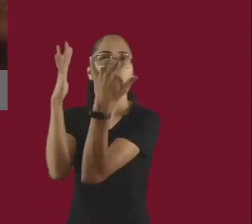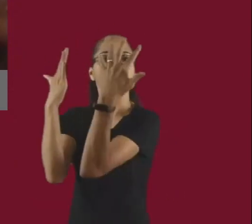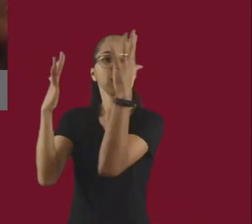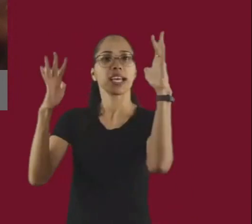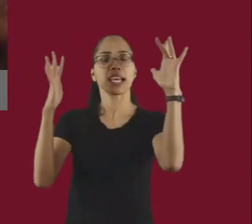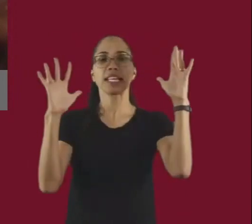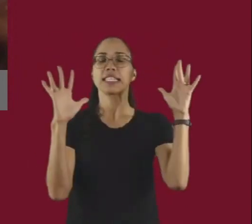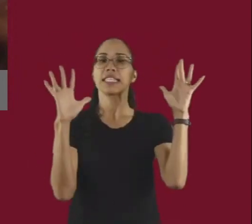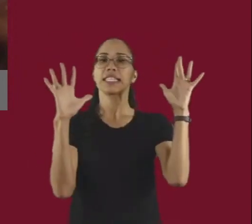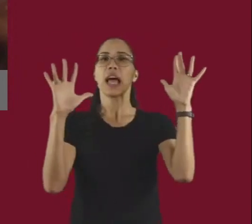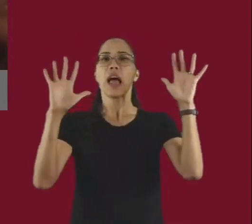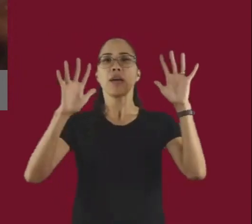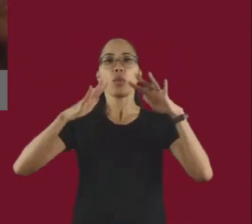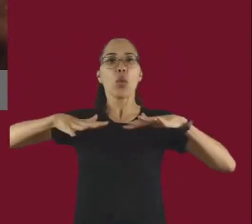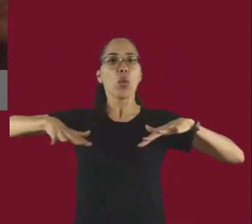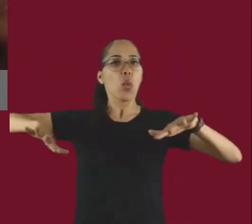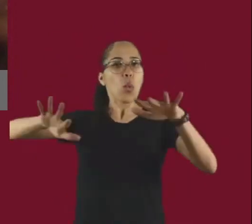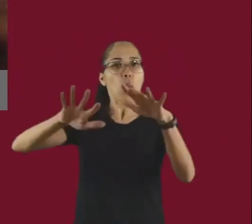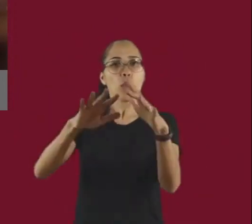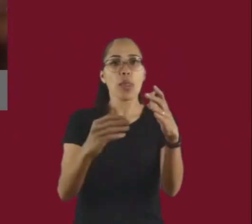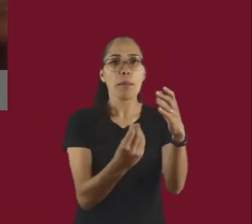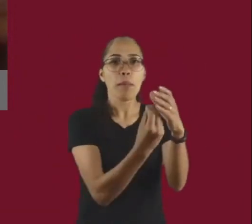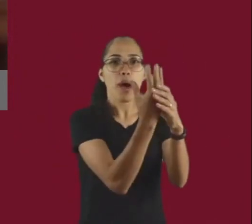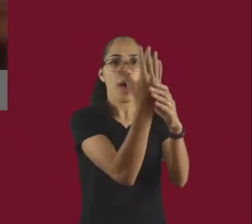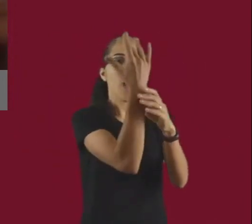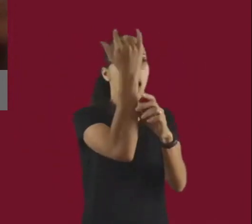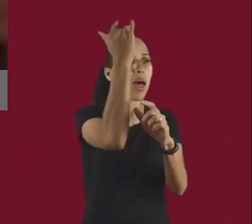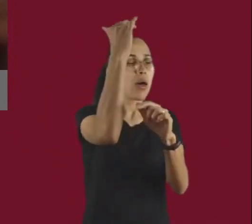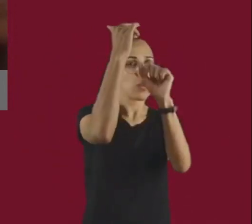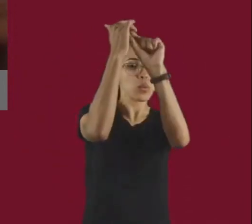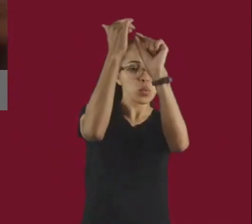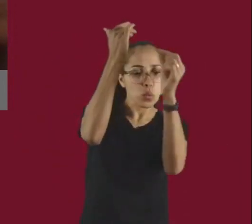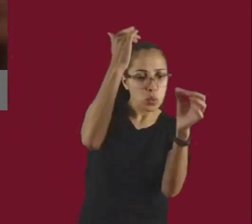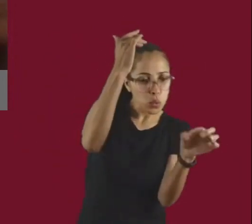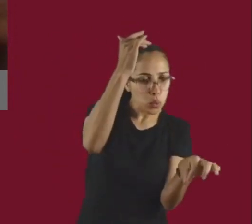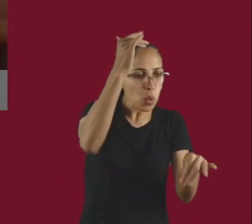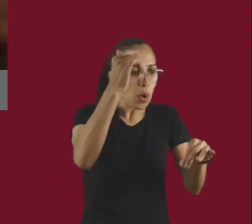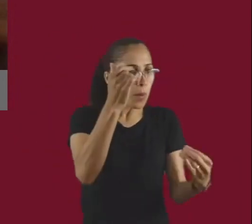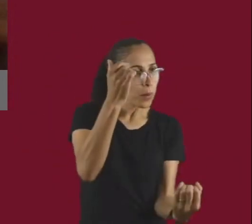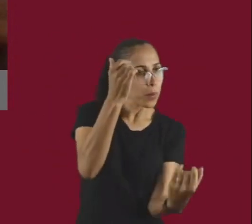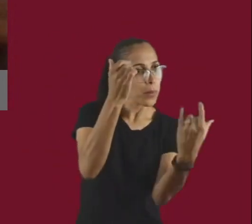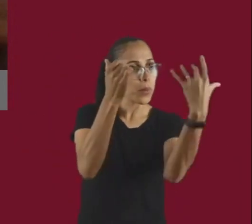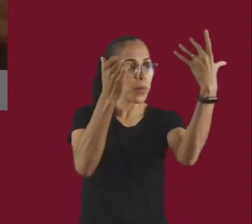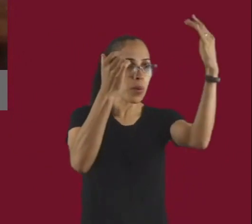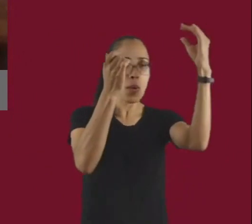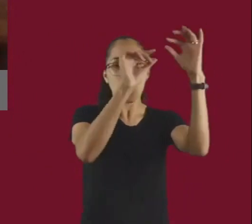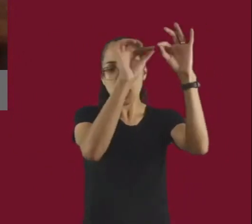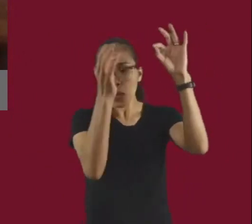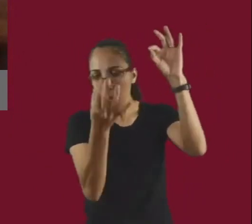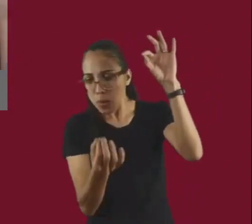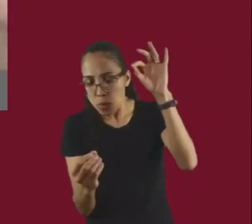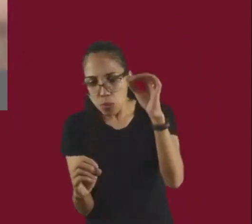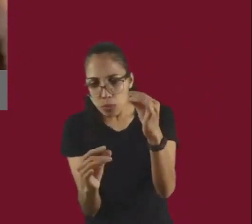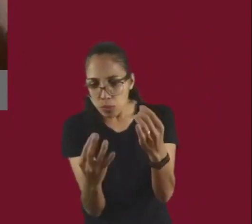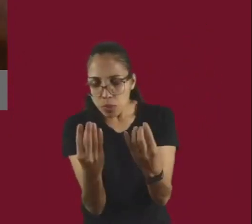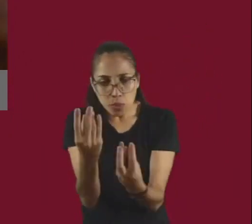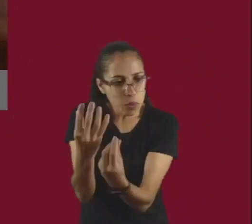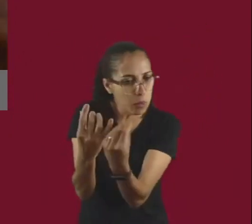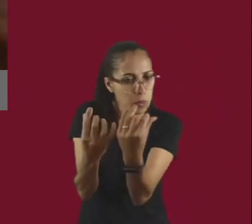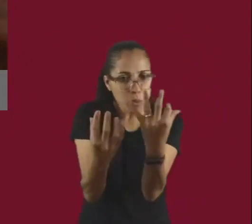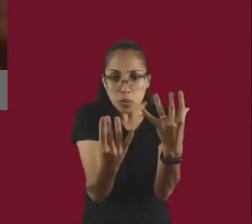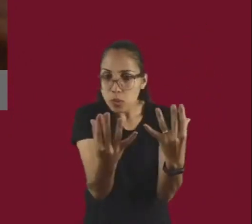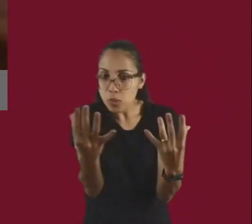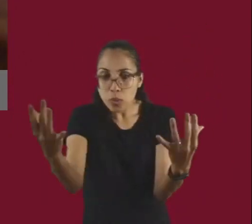fungos também criam a floresta. Só falando dos fungos, então a floresta é toda essa maravilha de seres visíveis e invisíveis numa